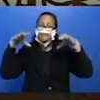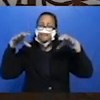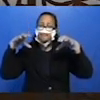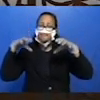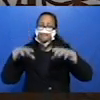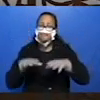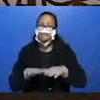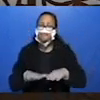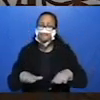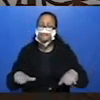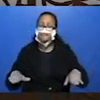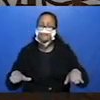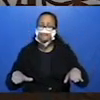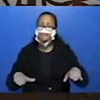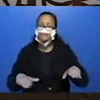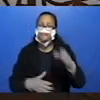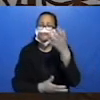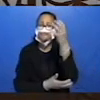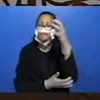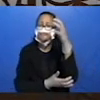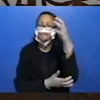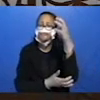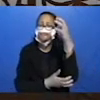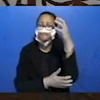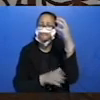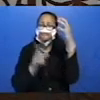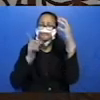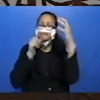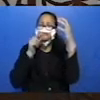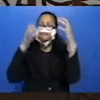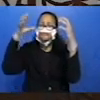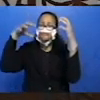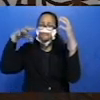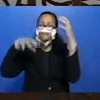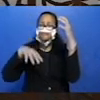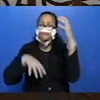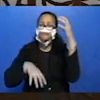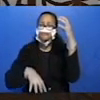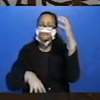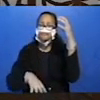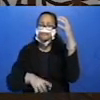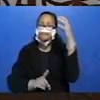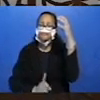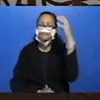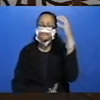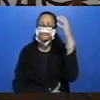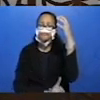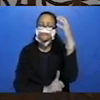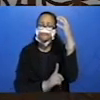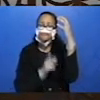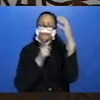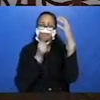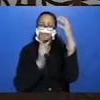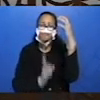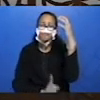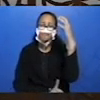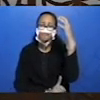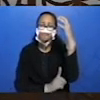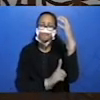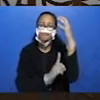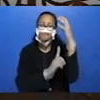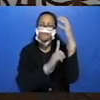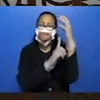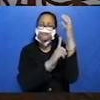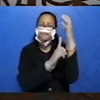as raízes puxam essa água. Através de tubinhos, os vasos condutores, essa água sobe e